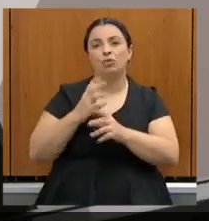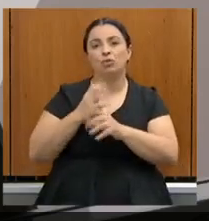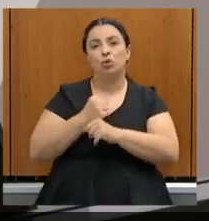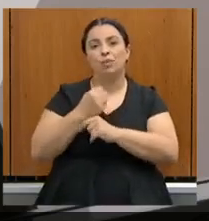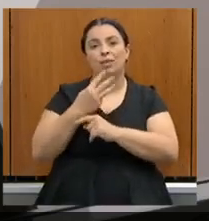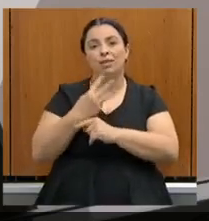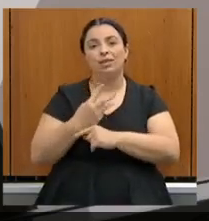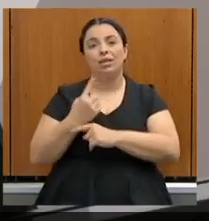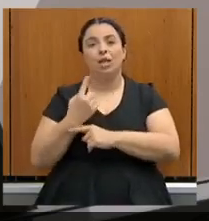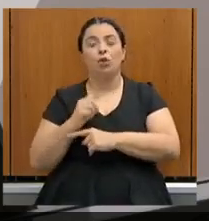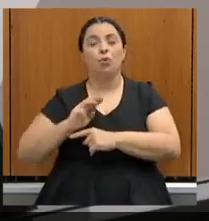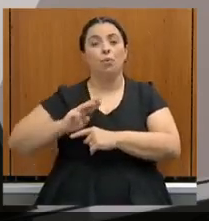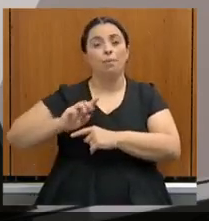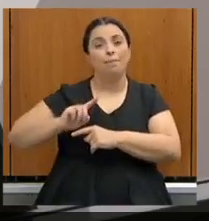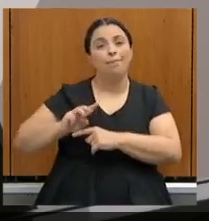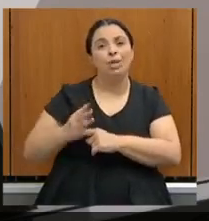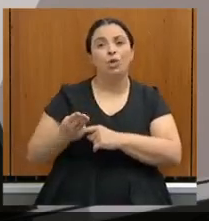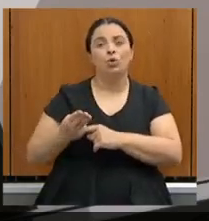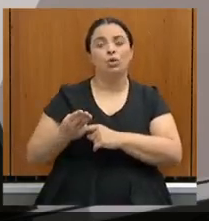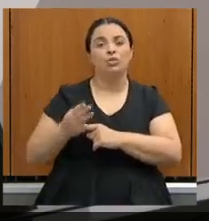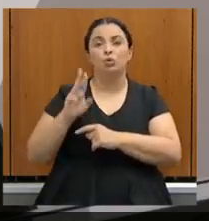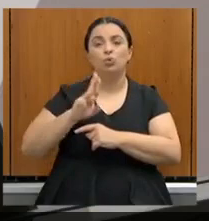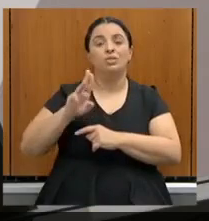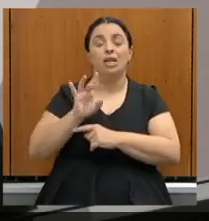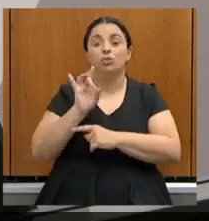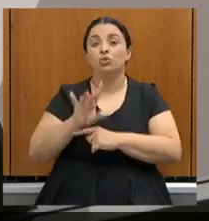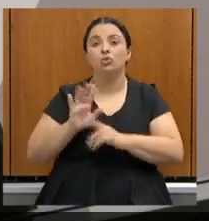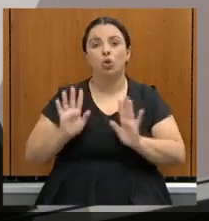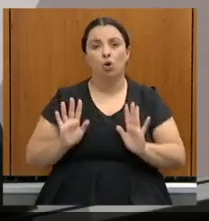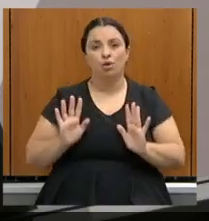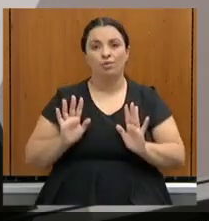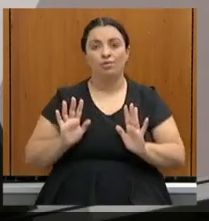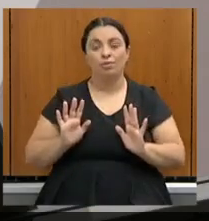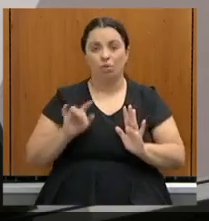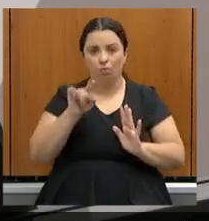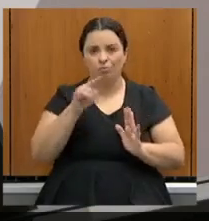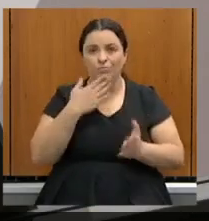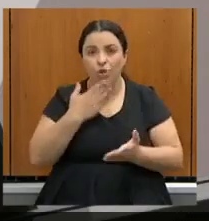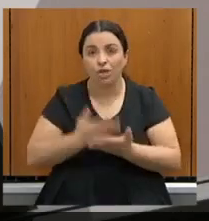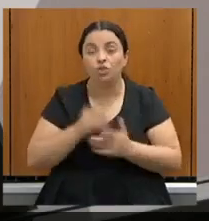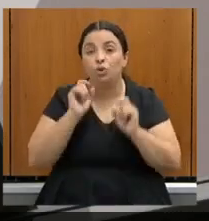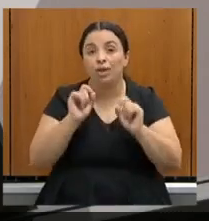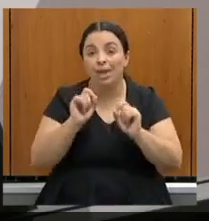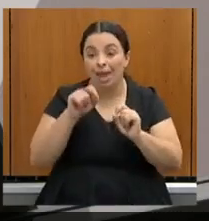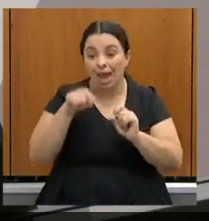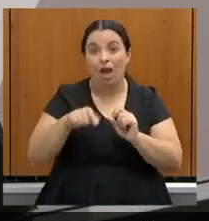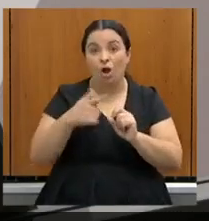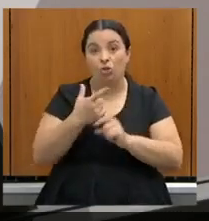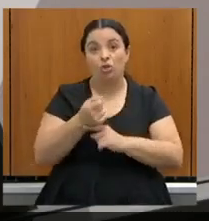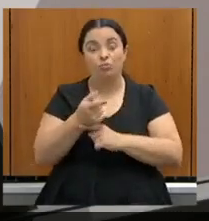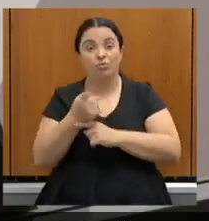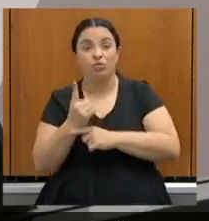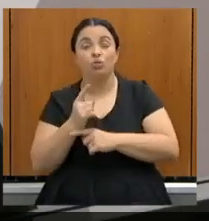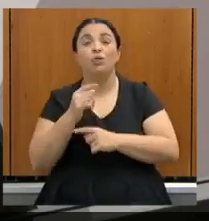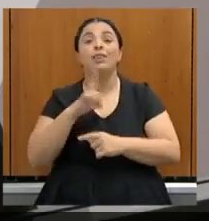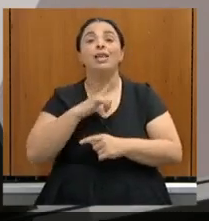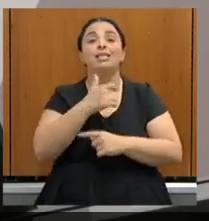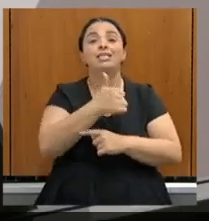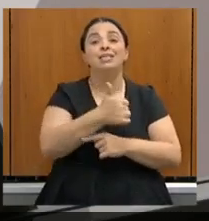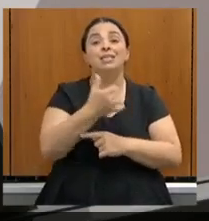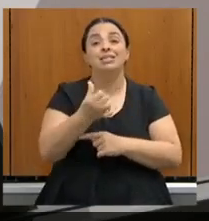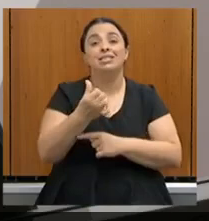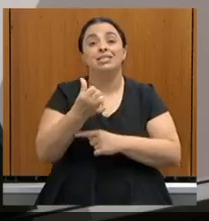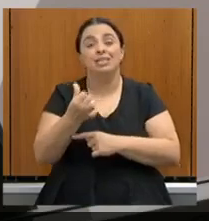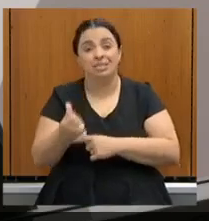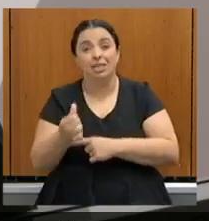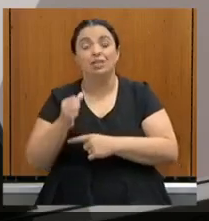116 disponibilizados foram usados. Esse ano, pasmem, temos 116 milhões no mercado, sabe quantos que